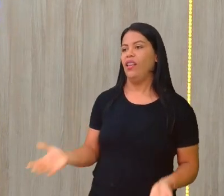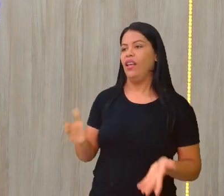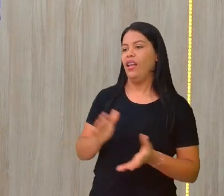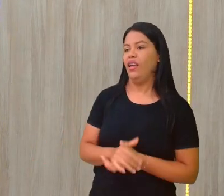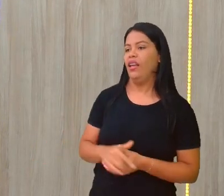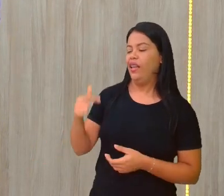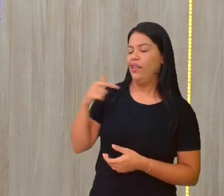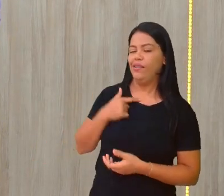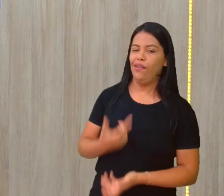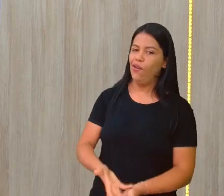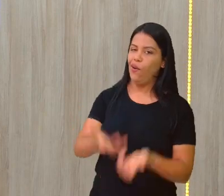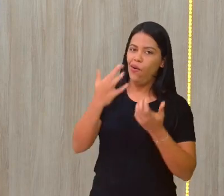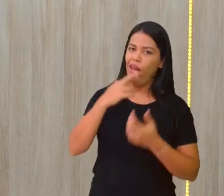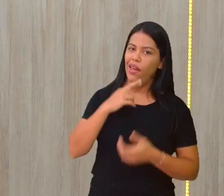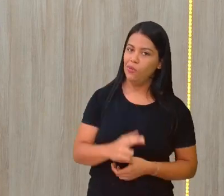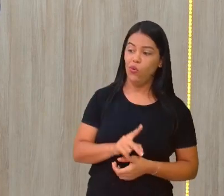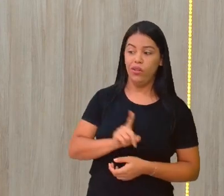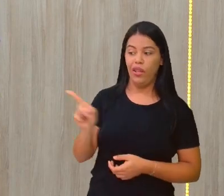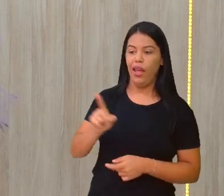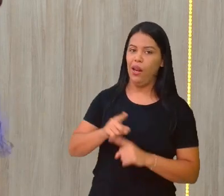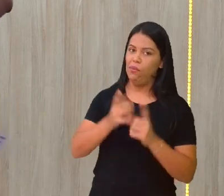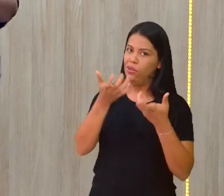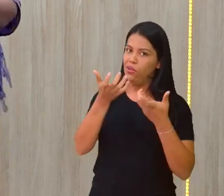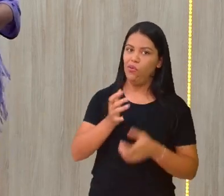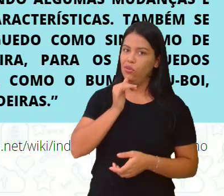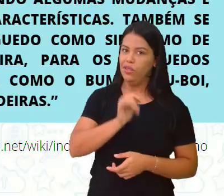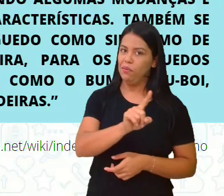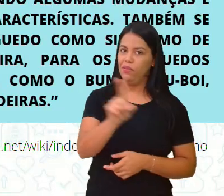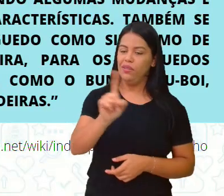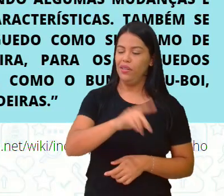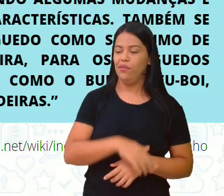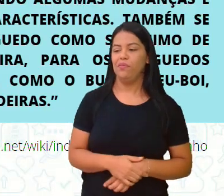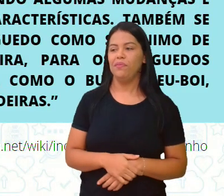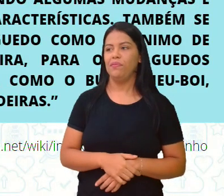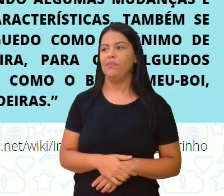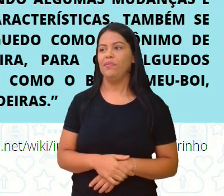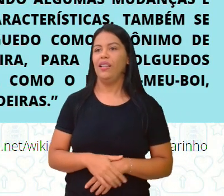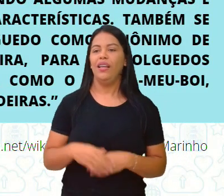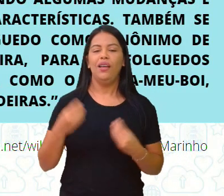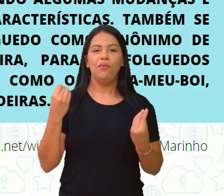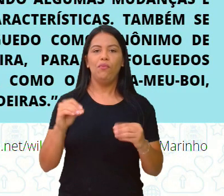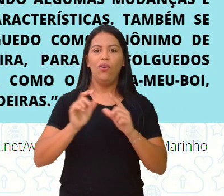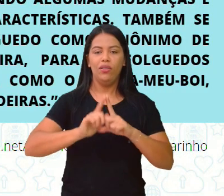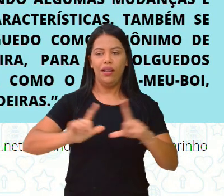aqui pra vocês, gente, não pode. Joga na tela aí o folguedo.